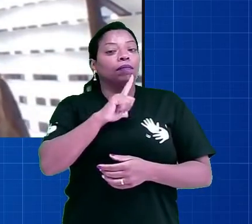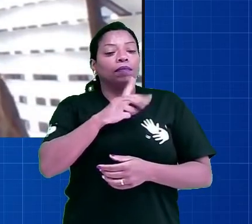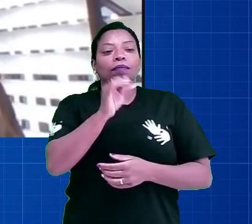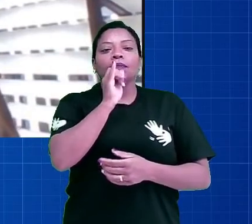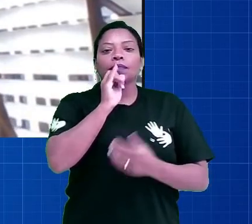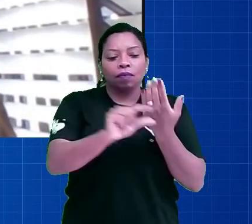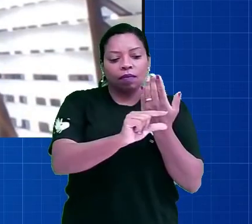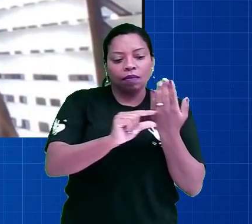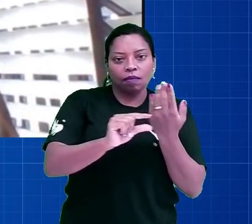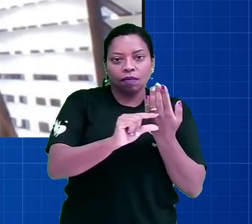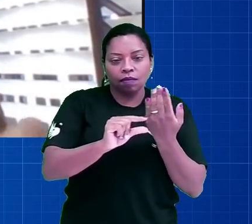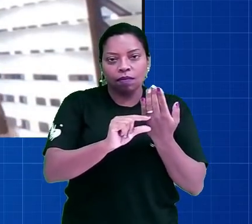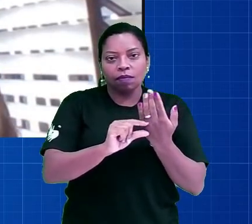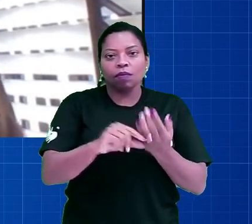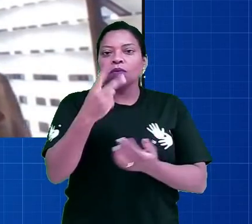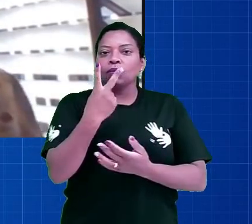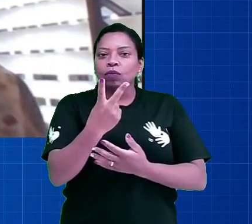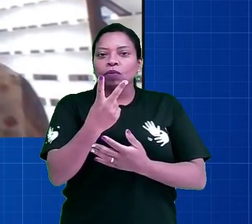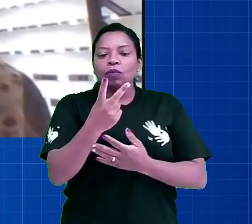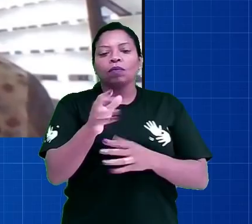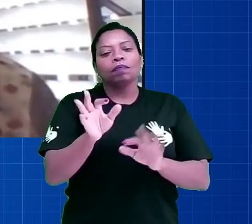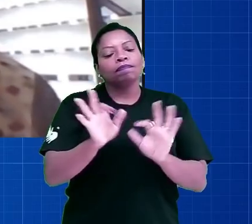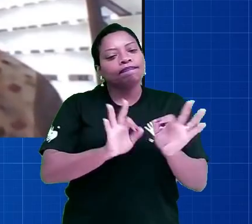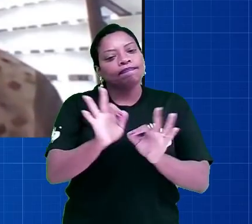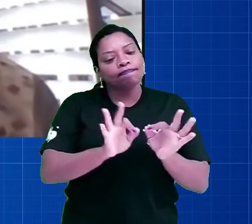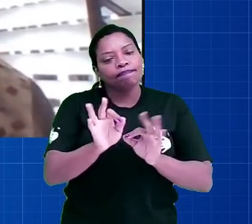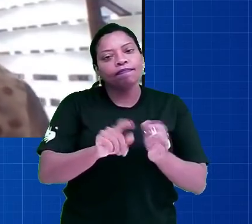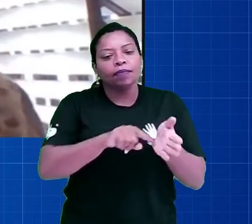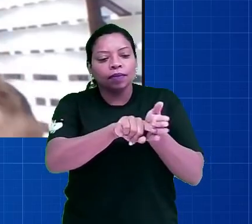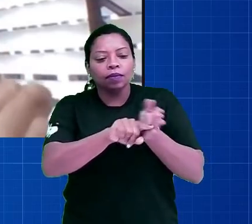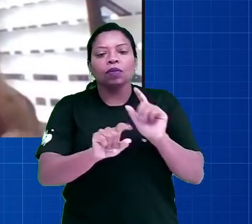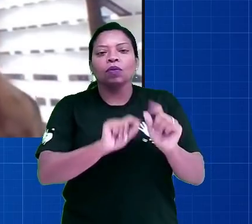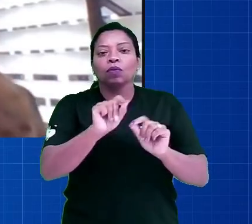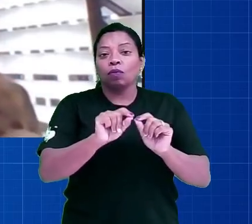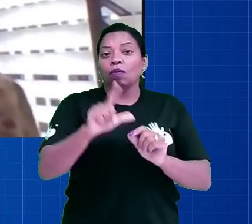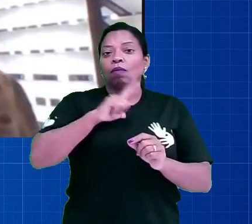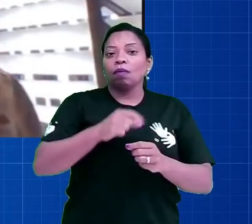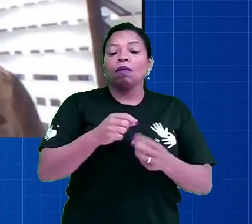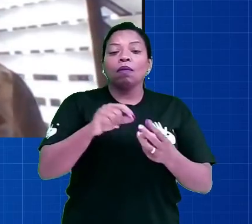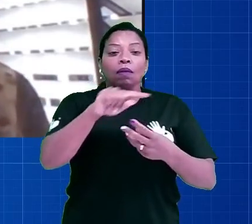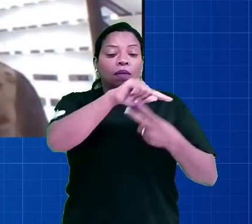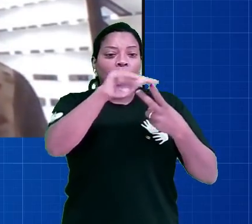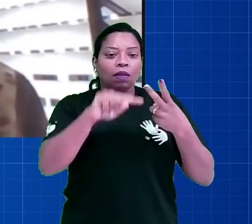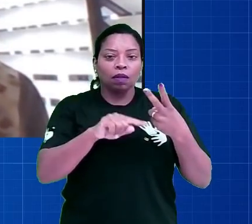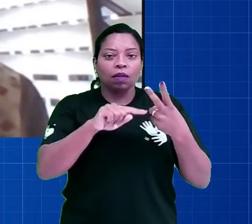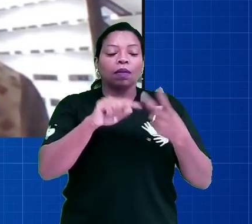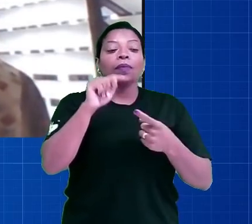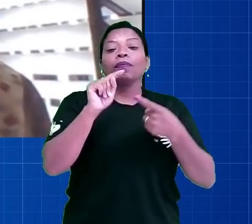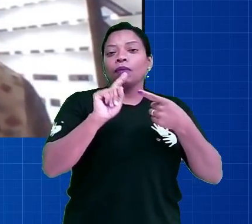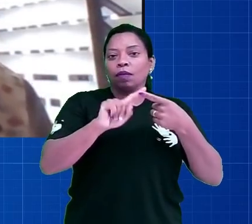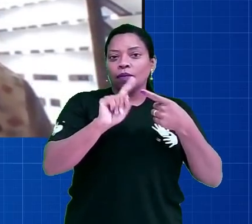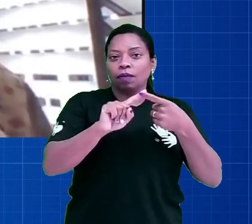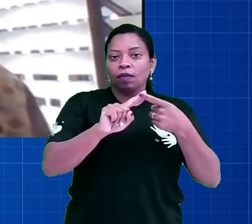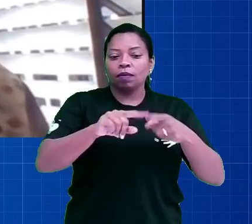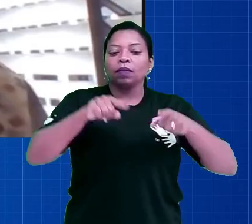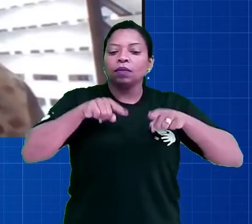temos uma dupla, né, de autores que trabalham com 3 grandes estágios, né? Catley e Catley.